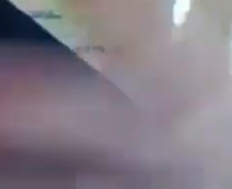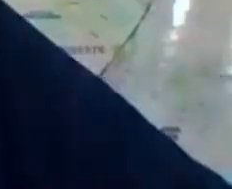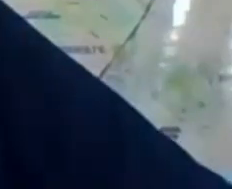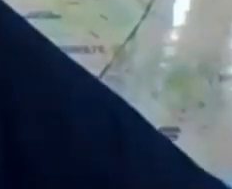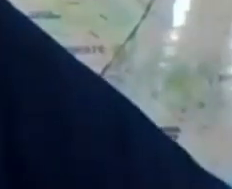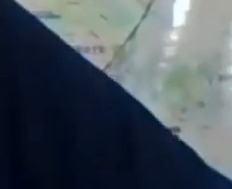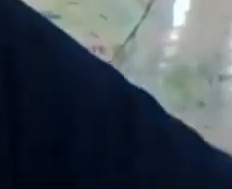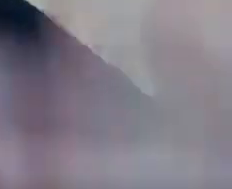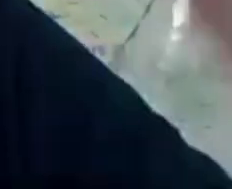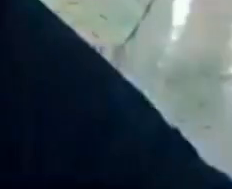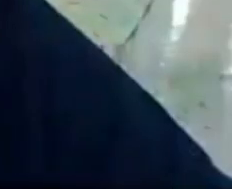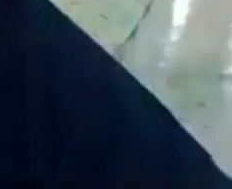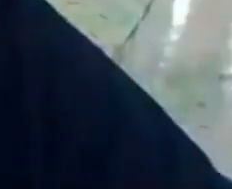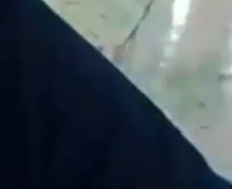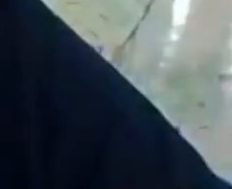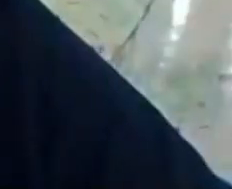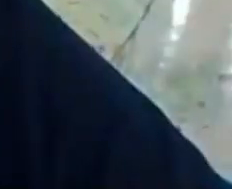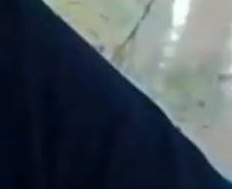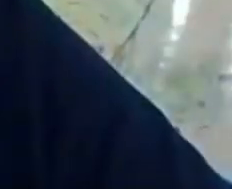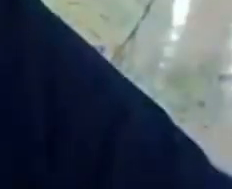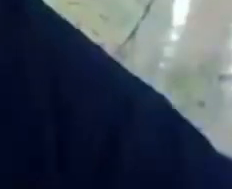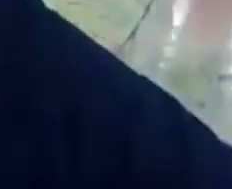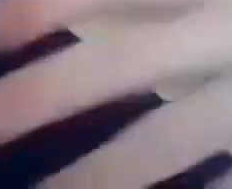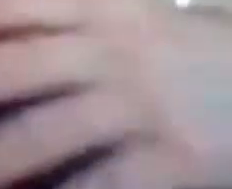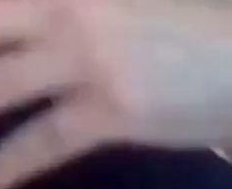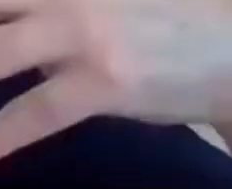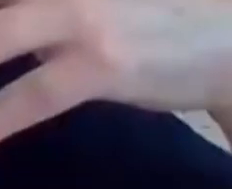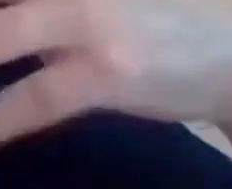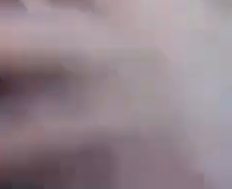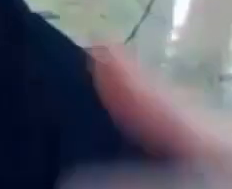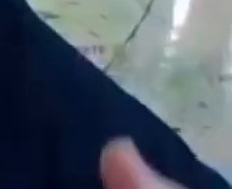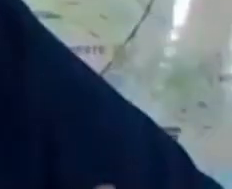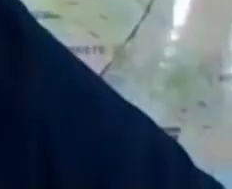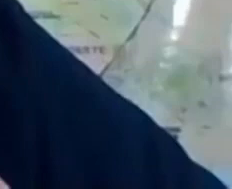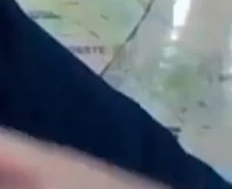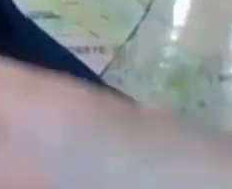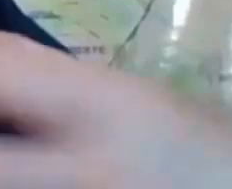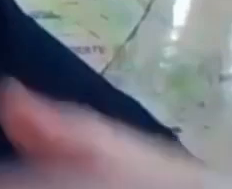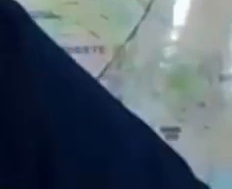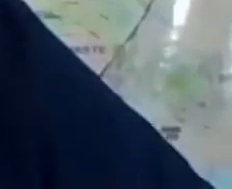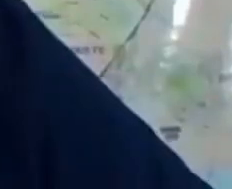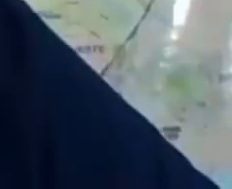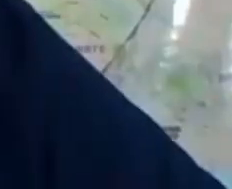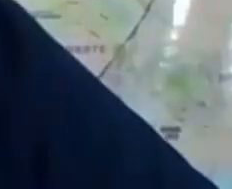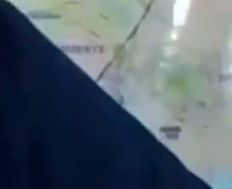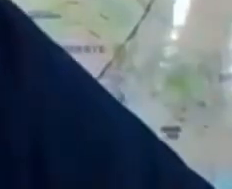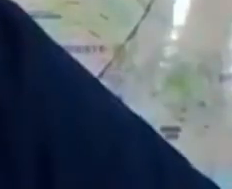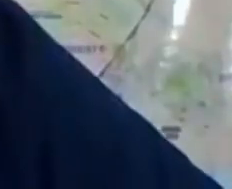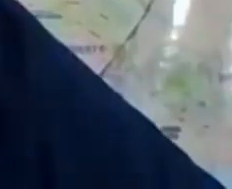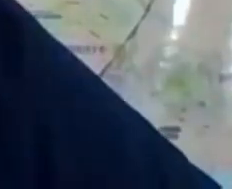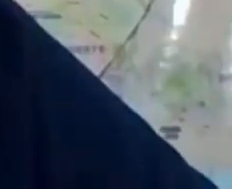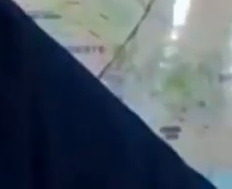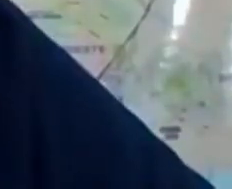eficiente, nem eficiente, mas que atenda a população